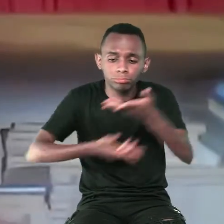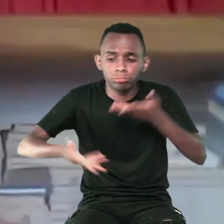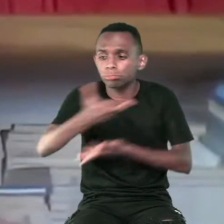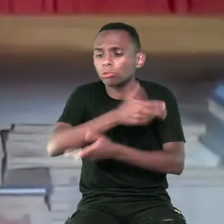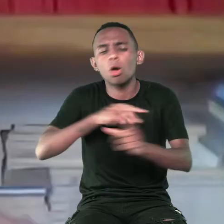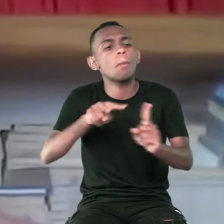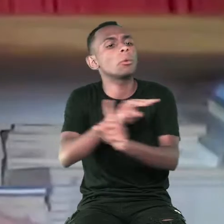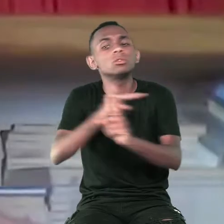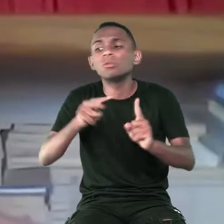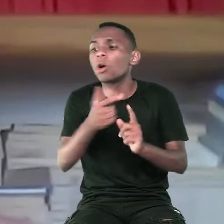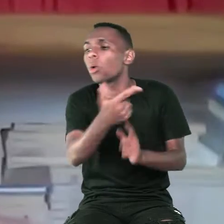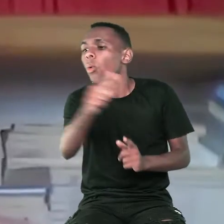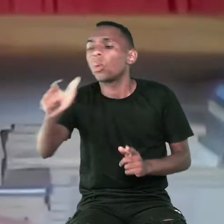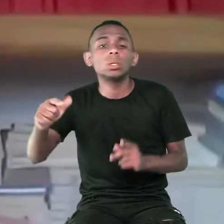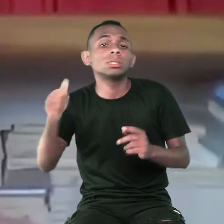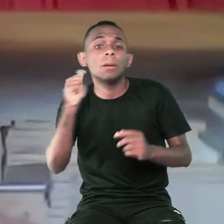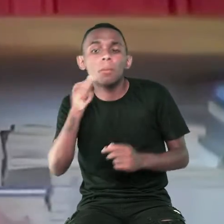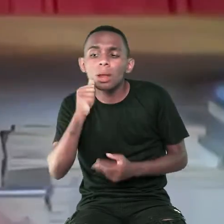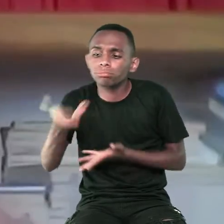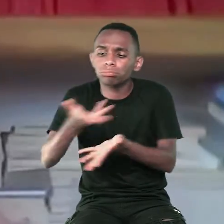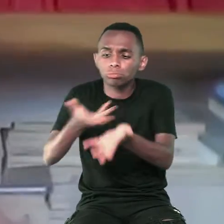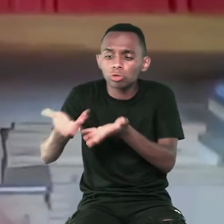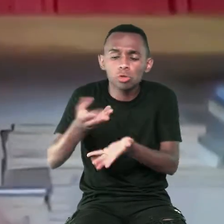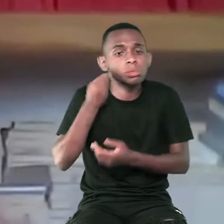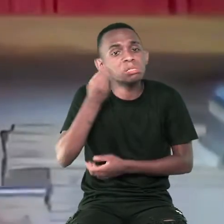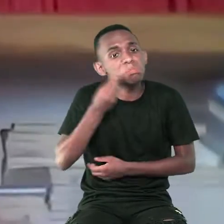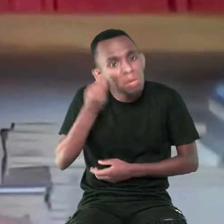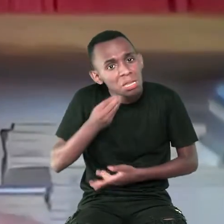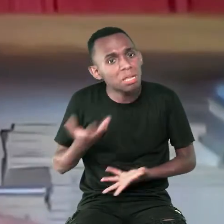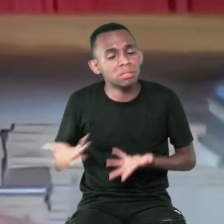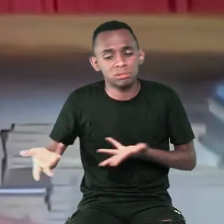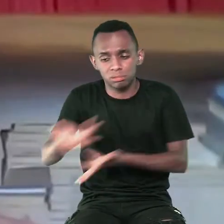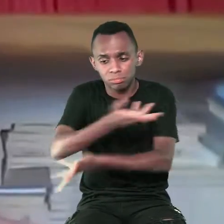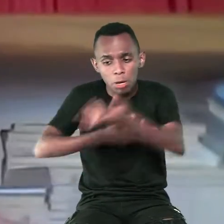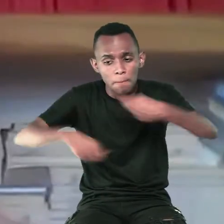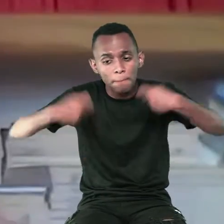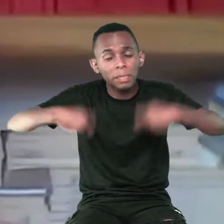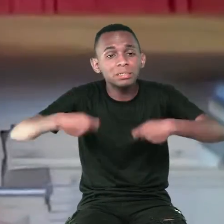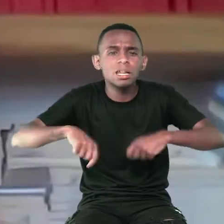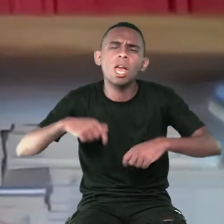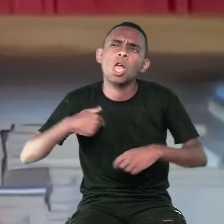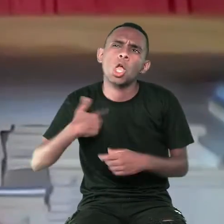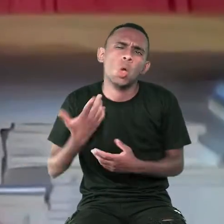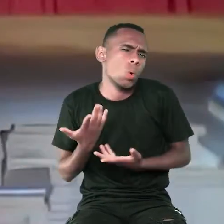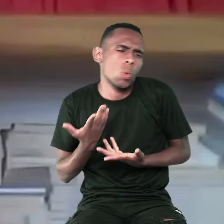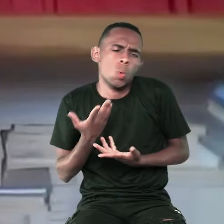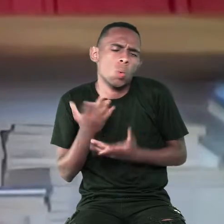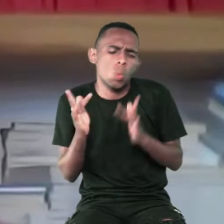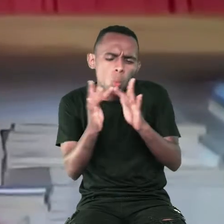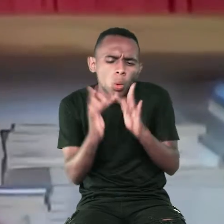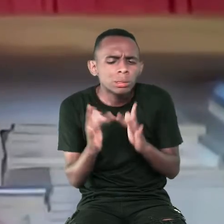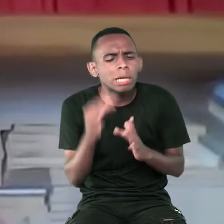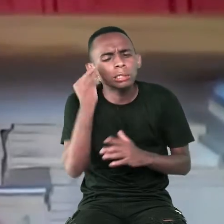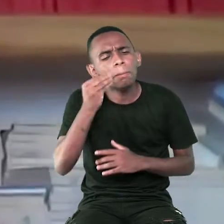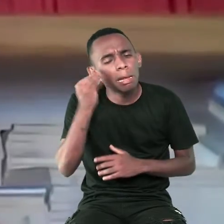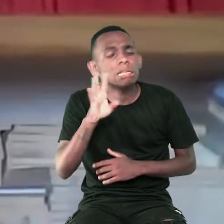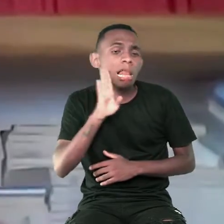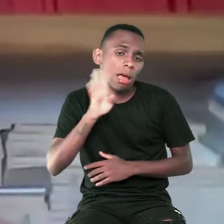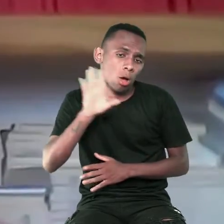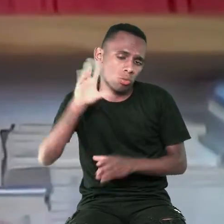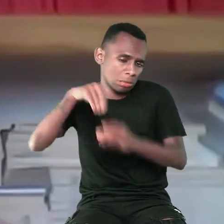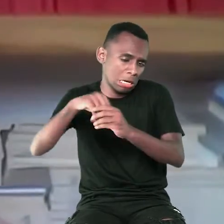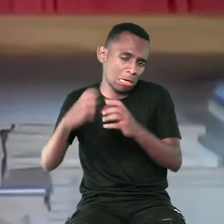para as outras e contar as histórias umas das outras. E eu tive muitas experiências bacanas na editora. Por